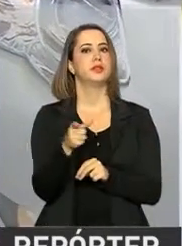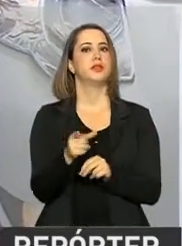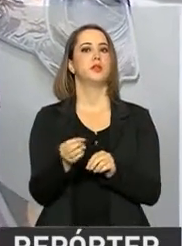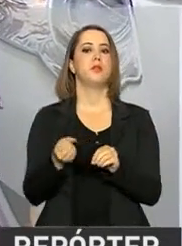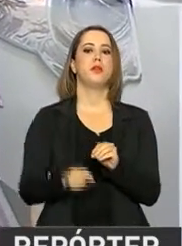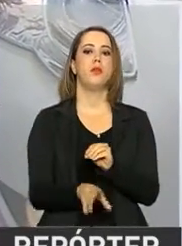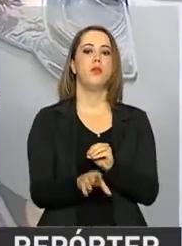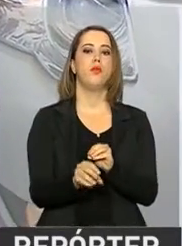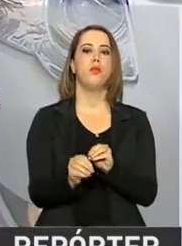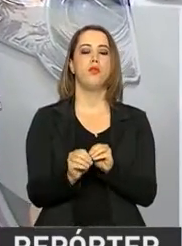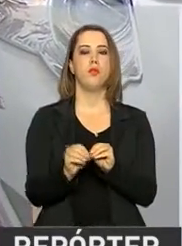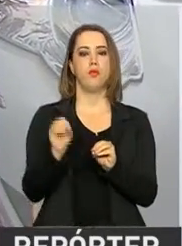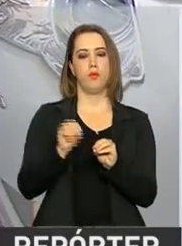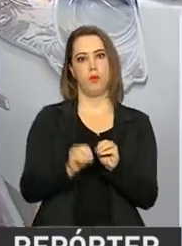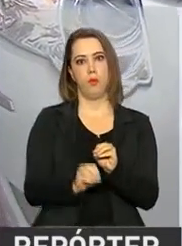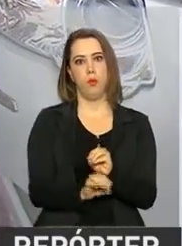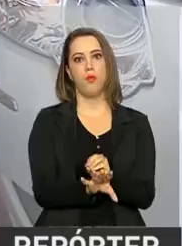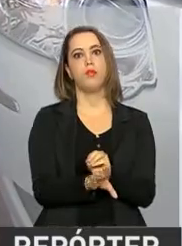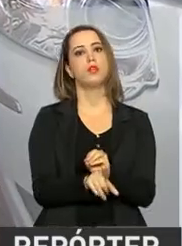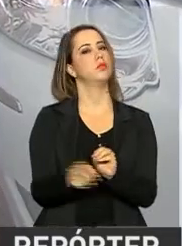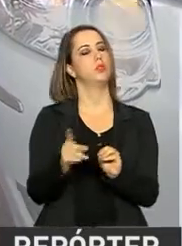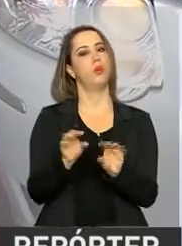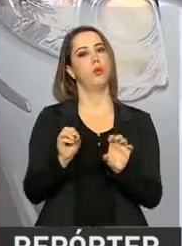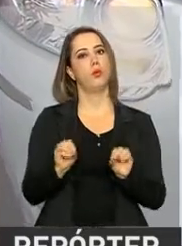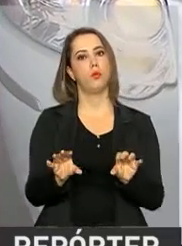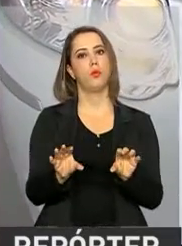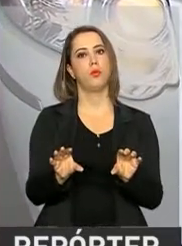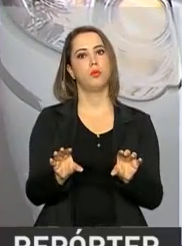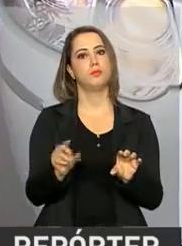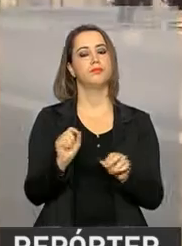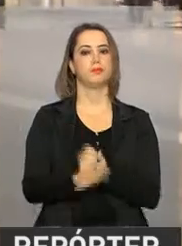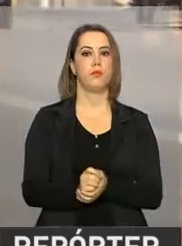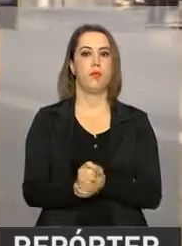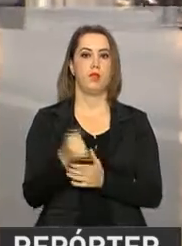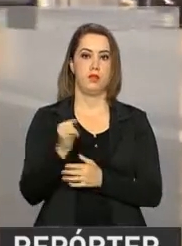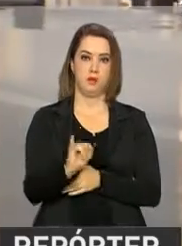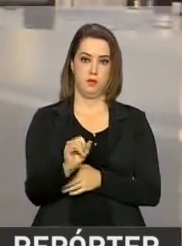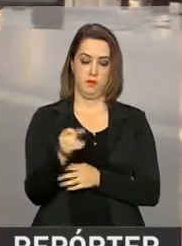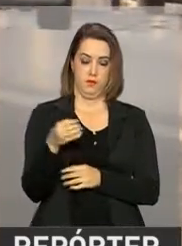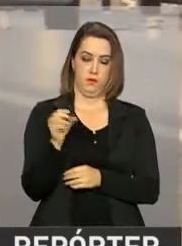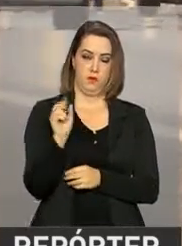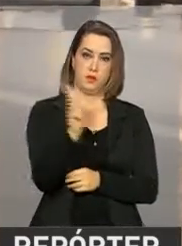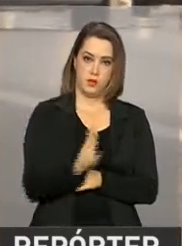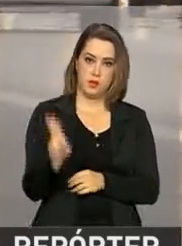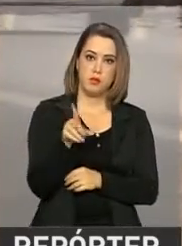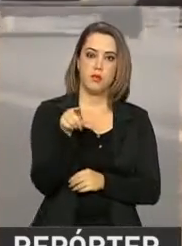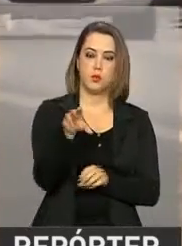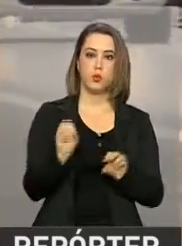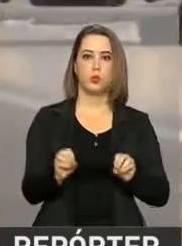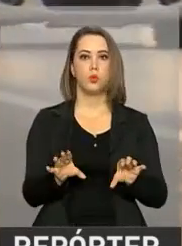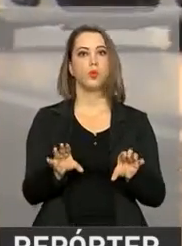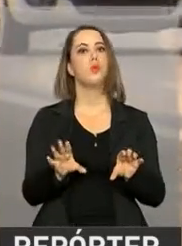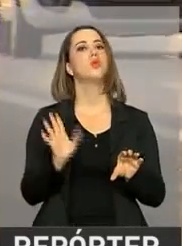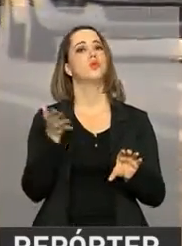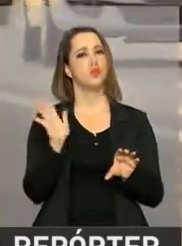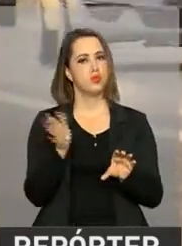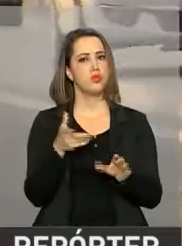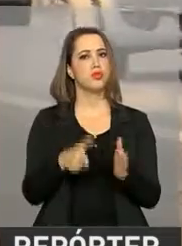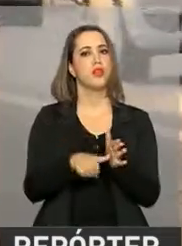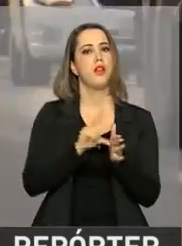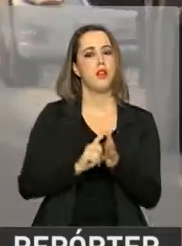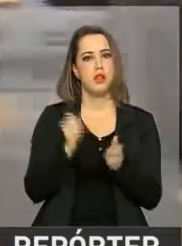neblina têm que ser luz baixa o uso de farol baixo ligado durante o dia já era obrigatório para